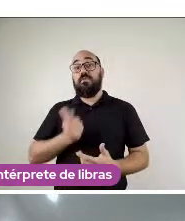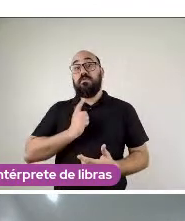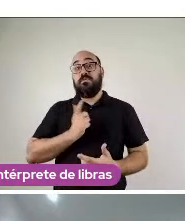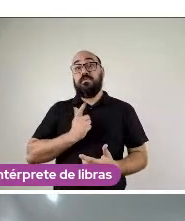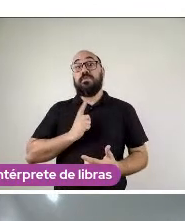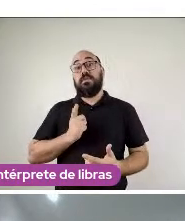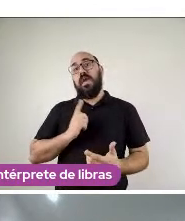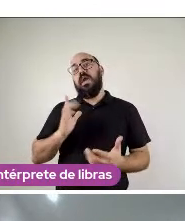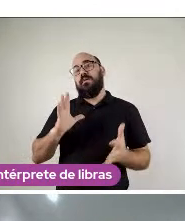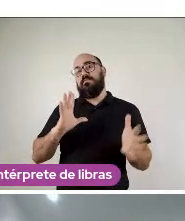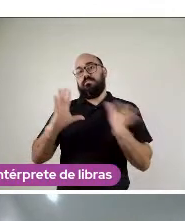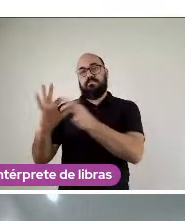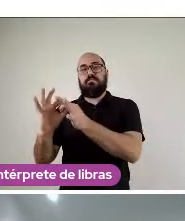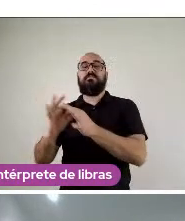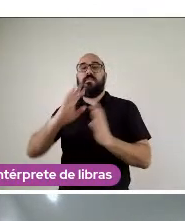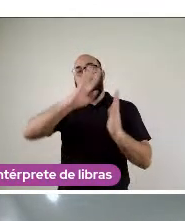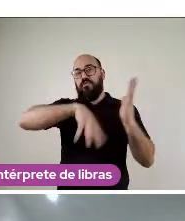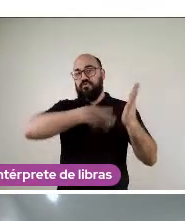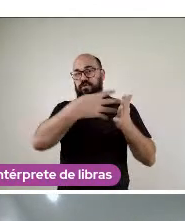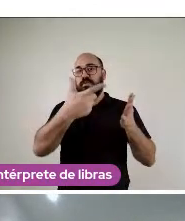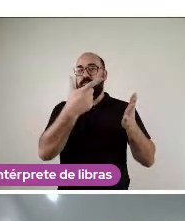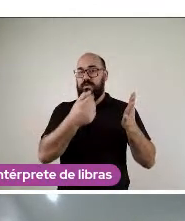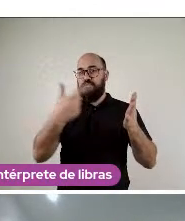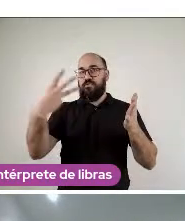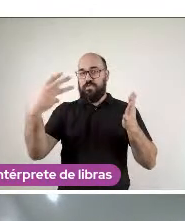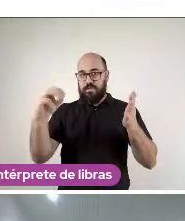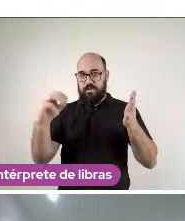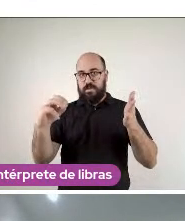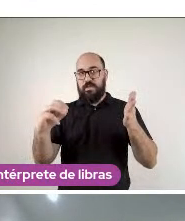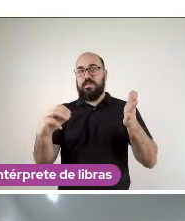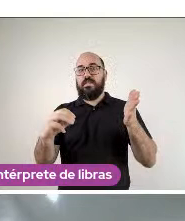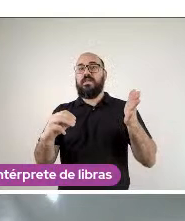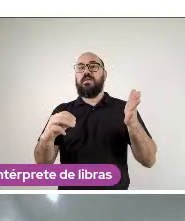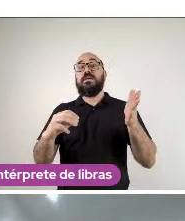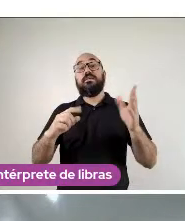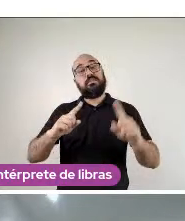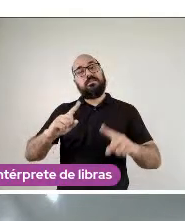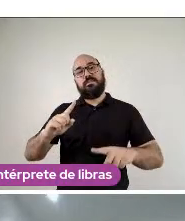do 2030, na Agenda do Desenvolvimento Sustentável, e aqui o